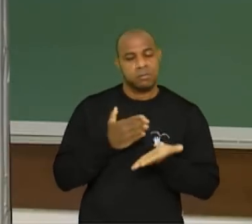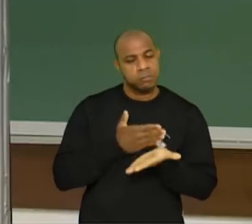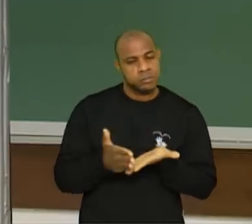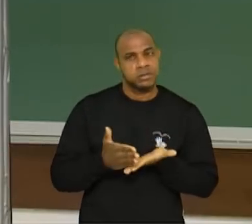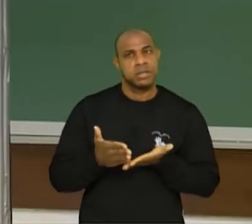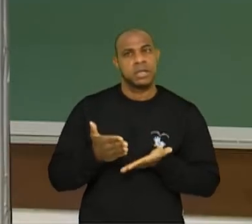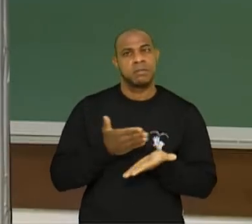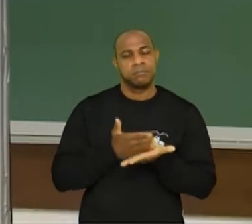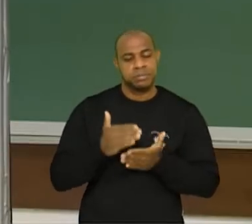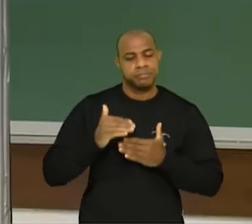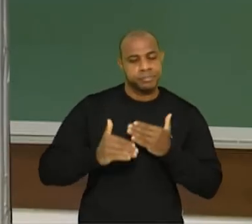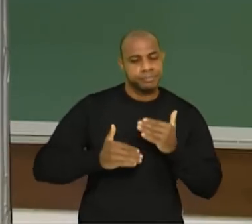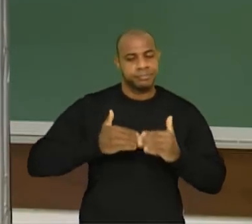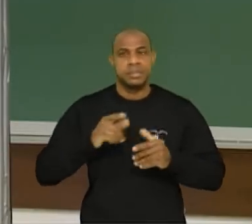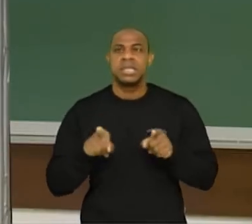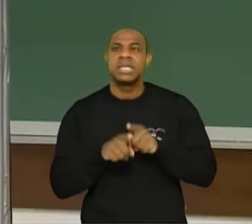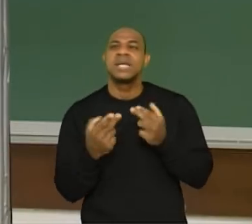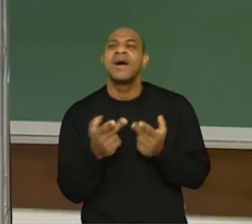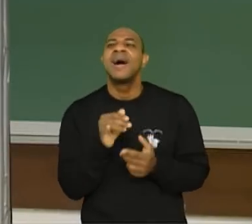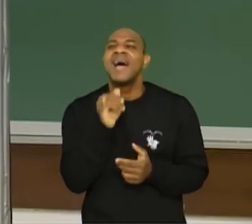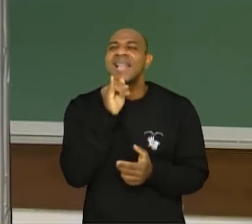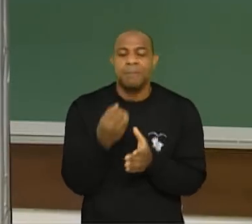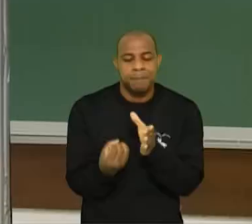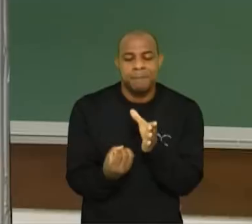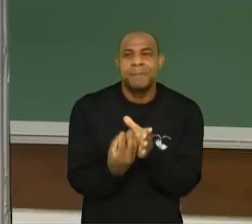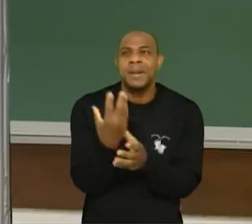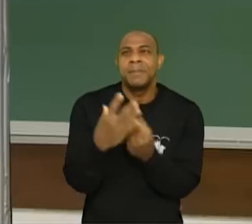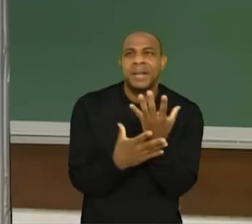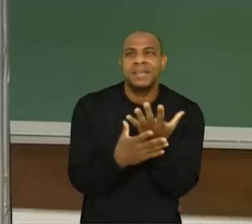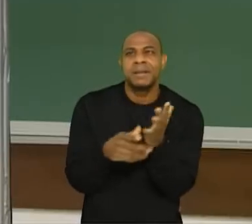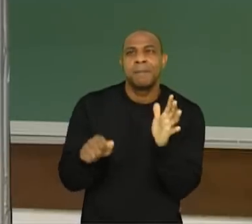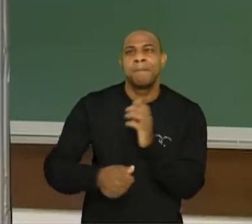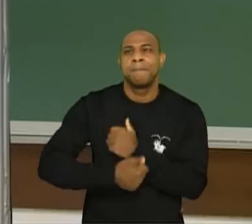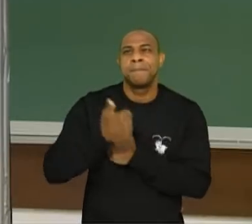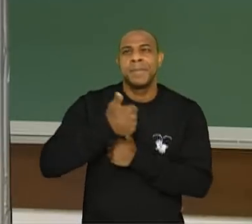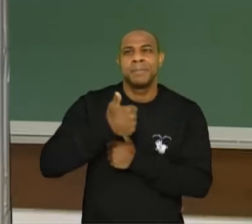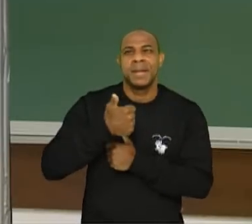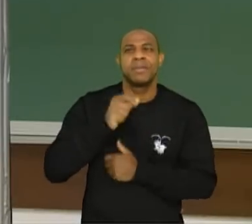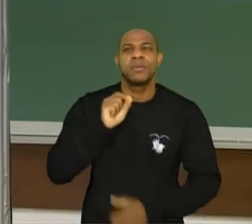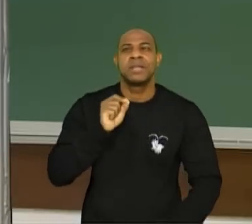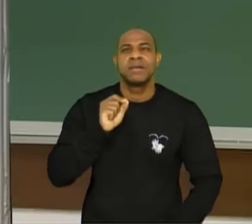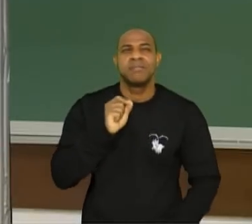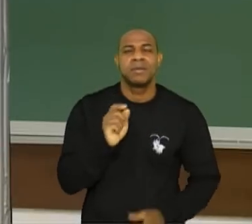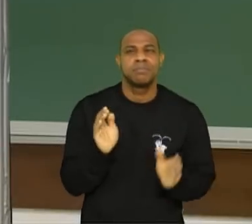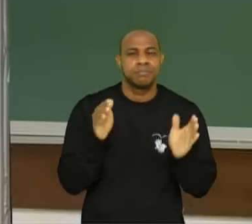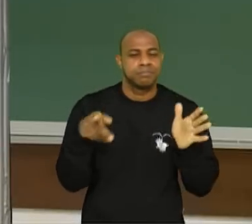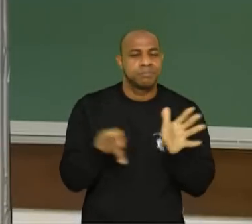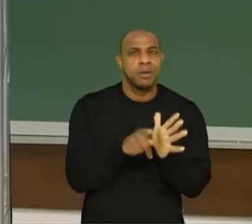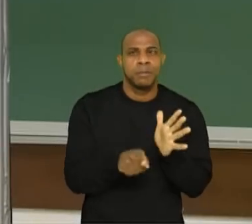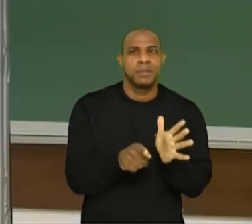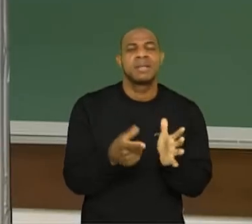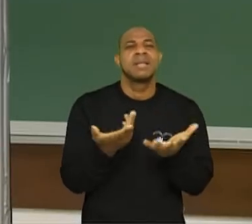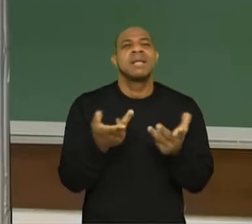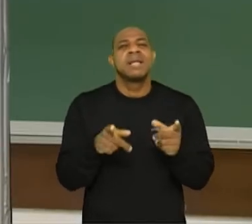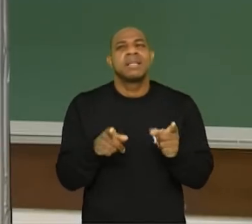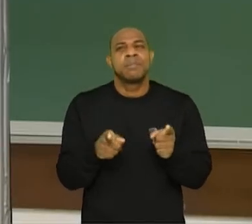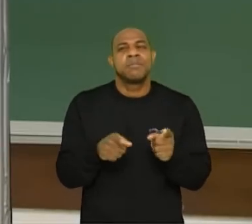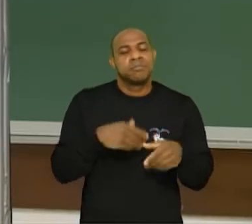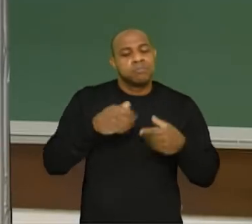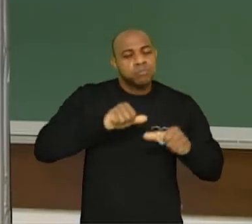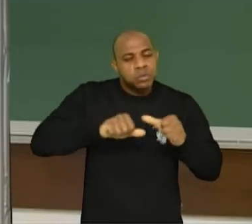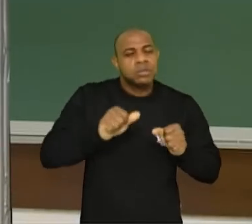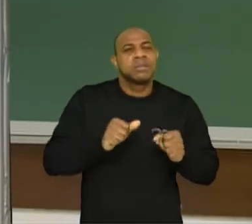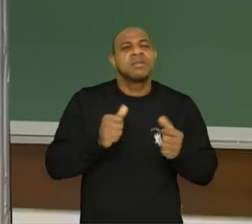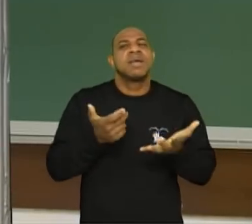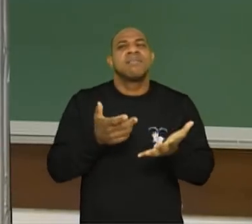essa comunidade, algumas plantas, né? Uma comunidade primária, que daí ela vai se especificando, vão atraindo animais, esses animais